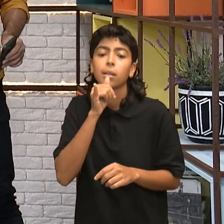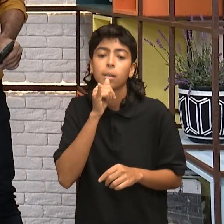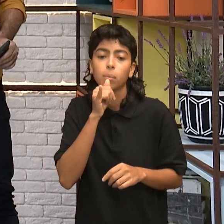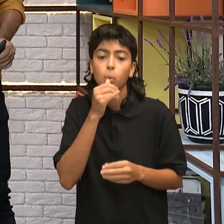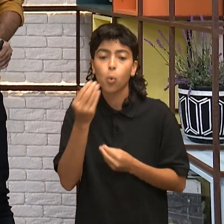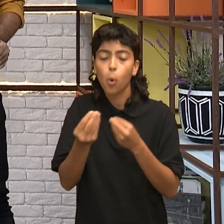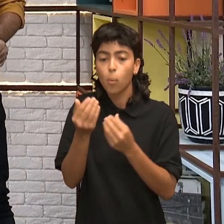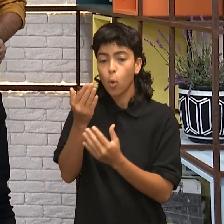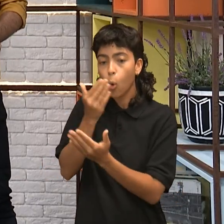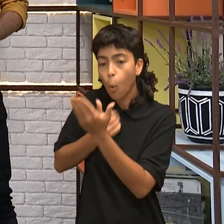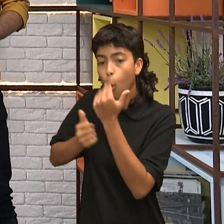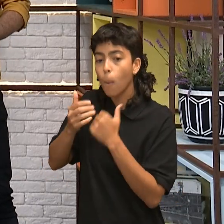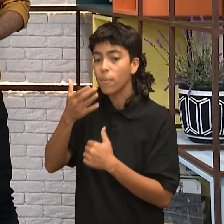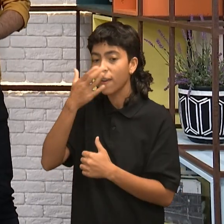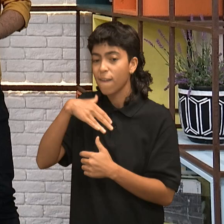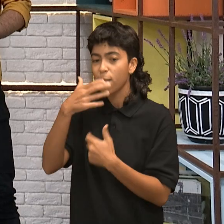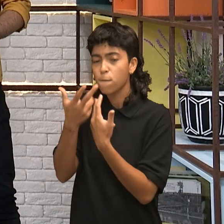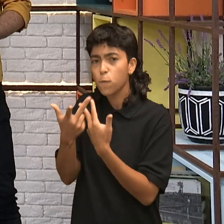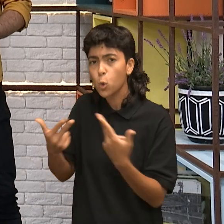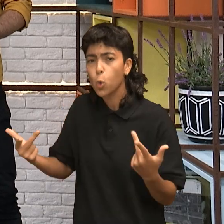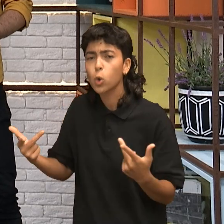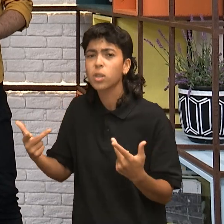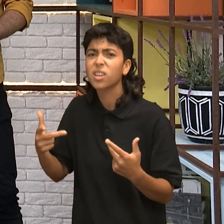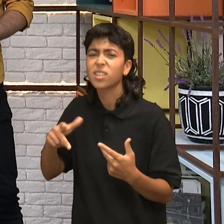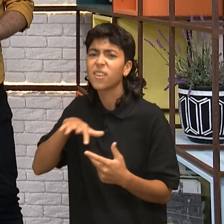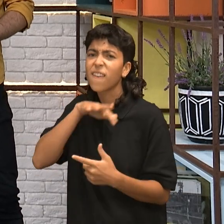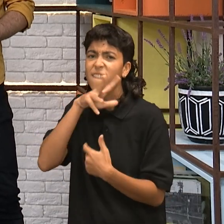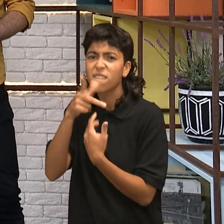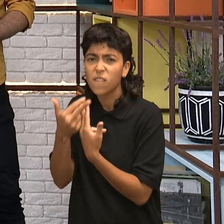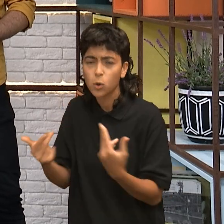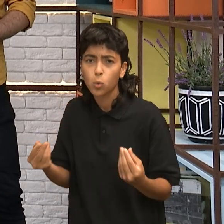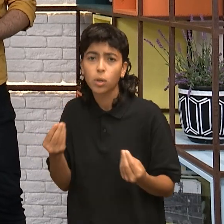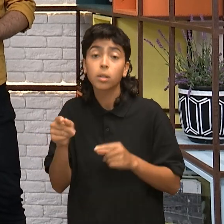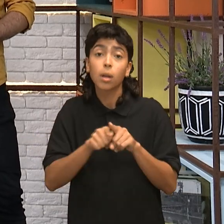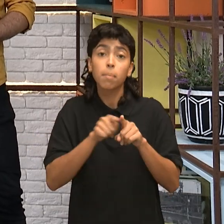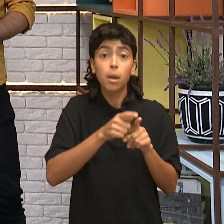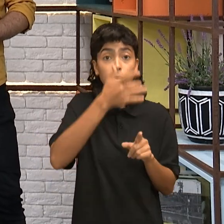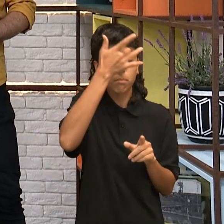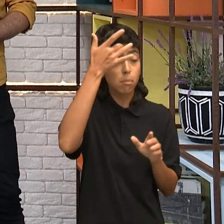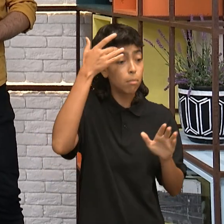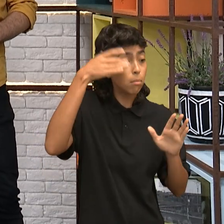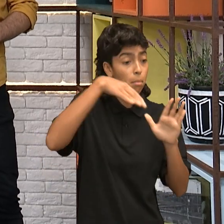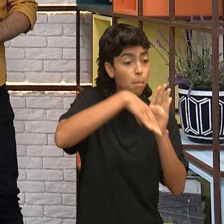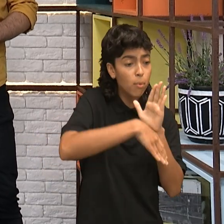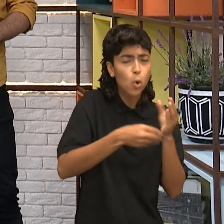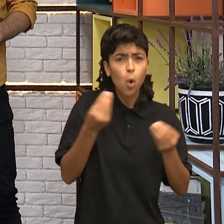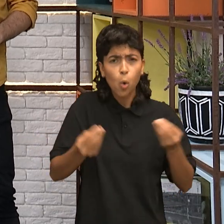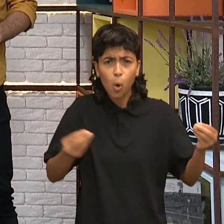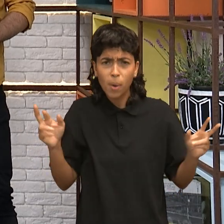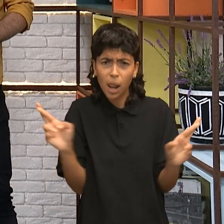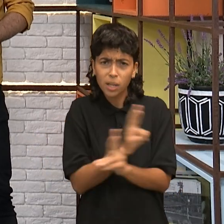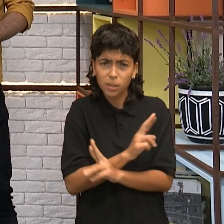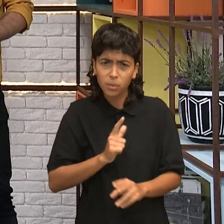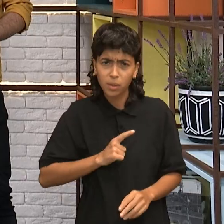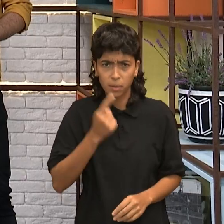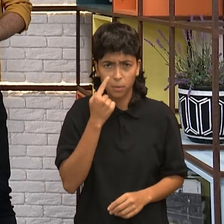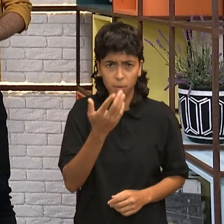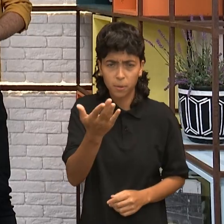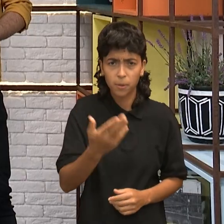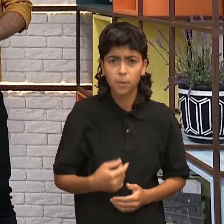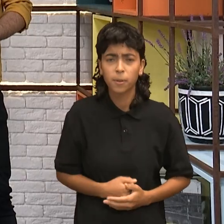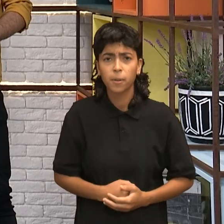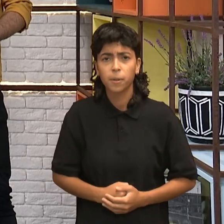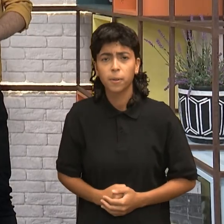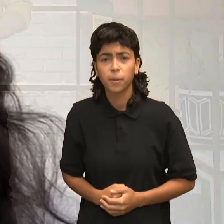entre o consumo de frutas e verduras e a redução do declínio cognitivo em idosos. Assista.